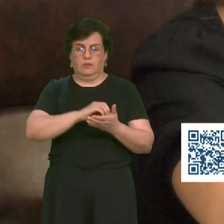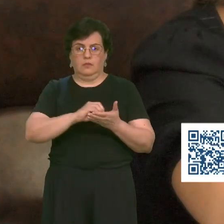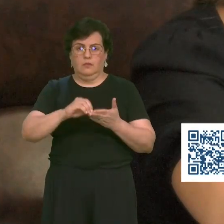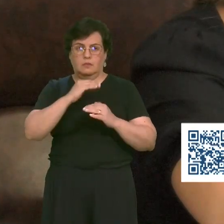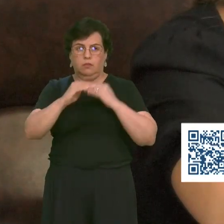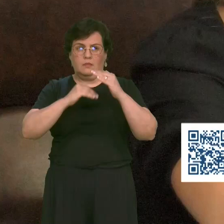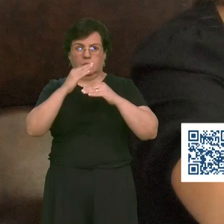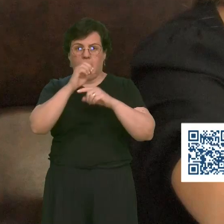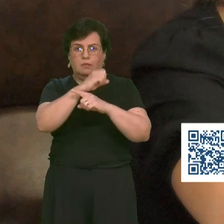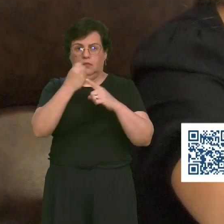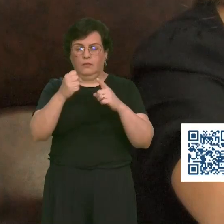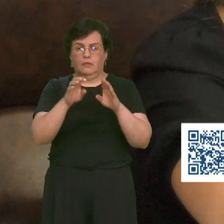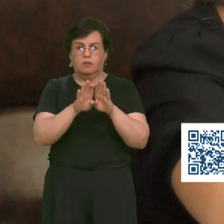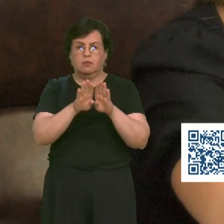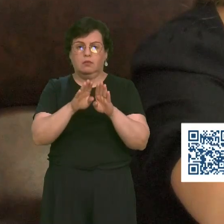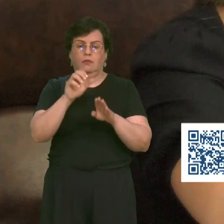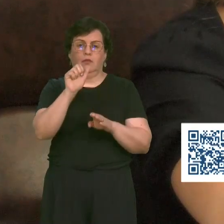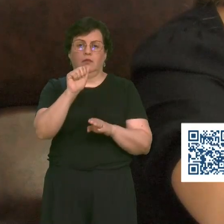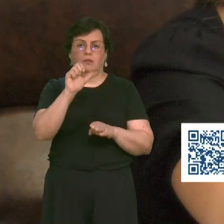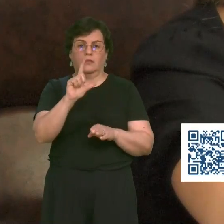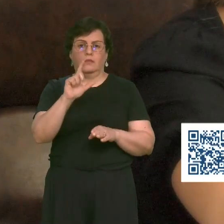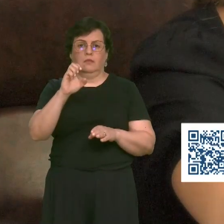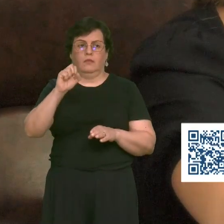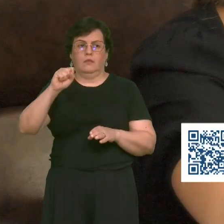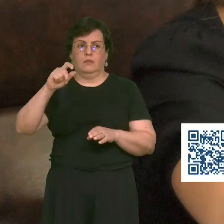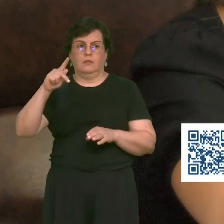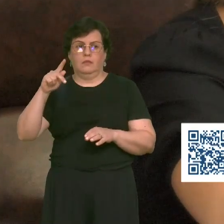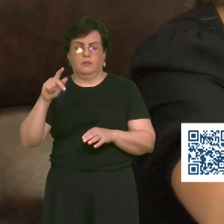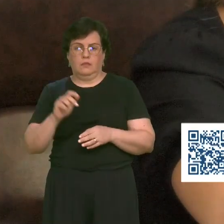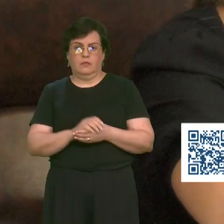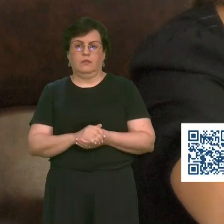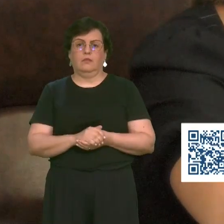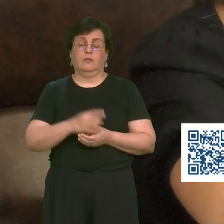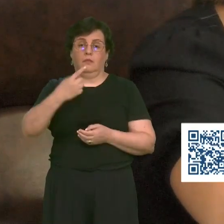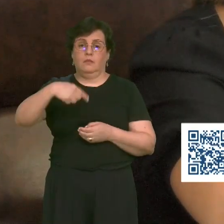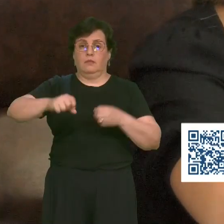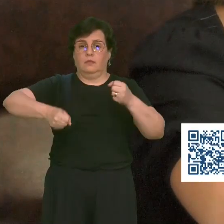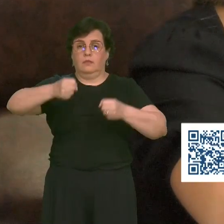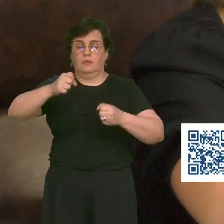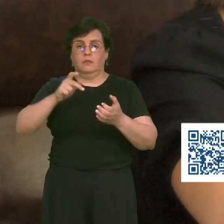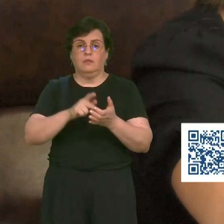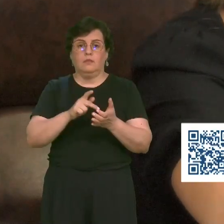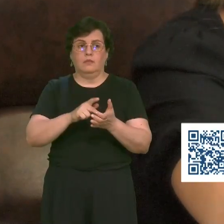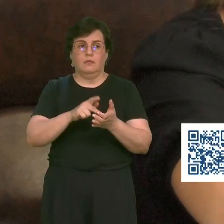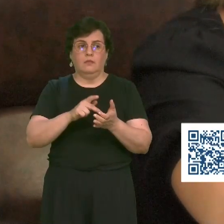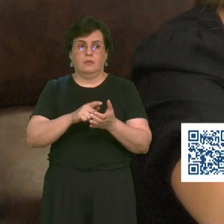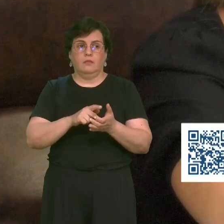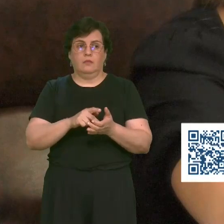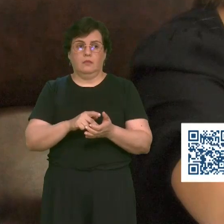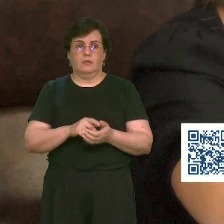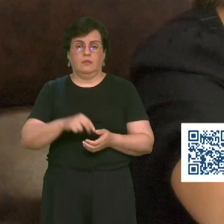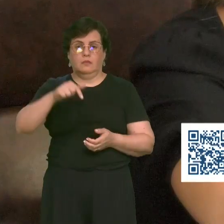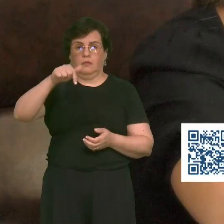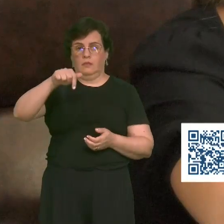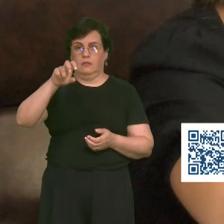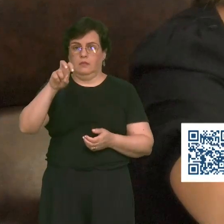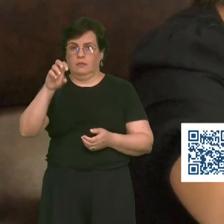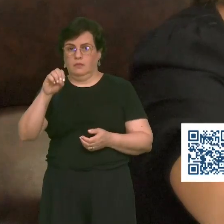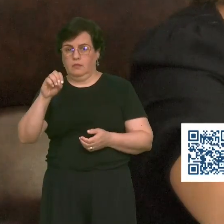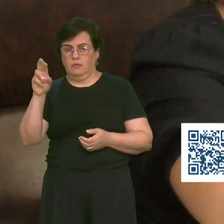alesp assunto recursos para o município de Marília veículo oficial adiantamento de numerário 750